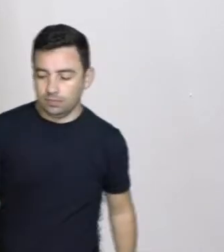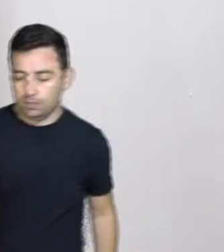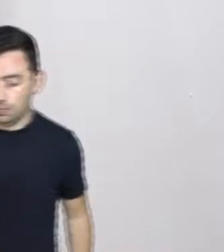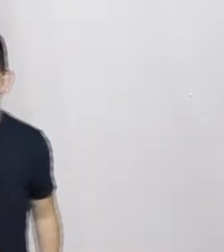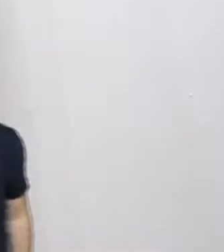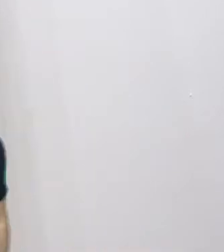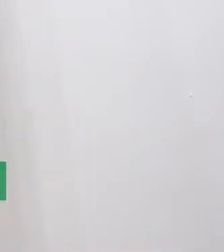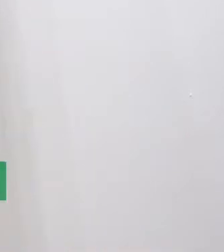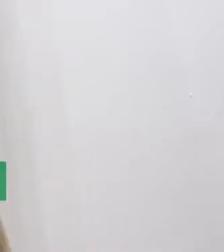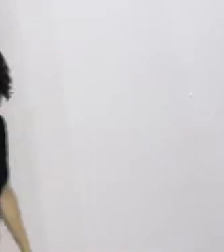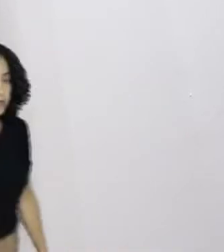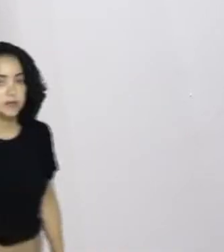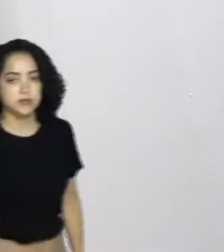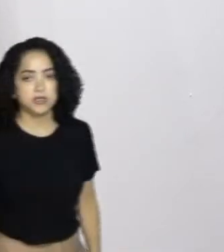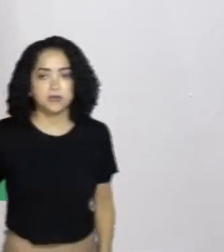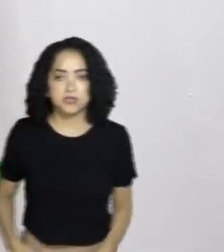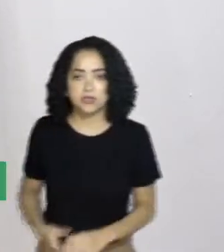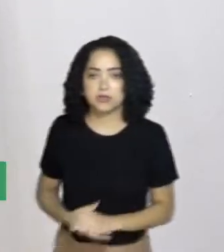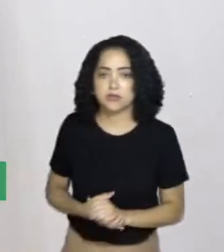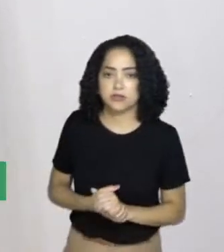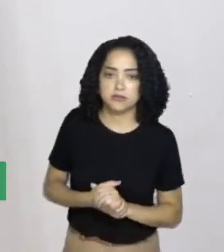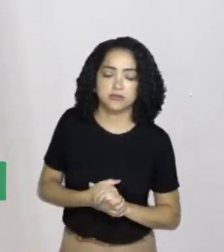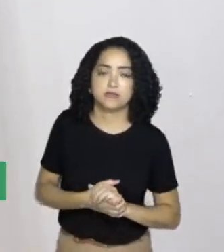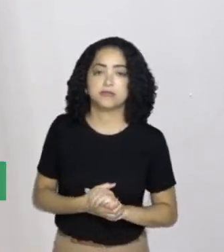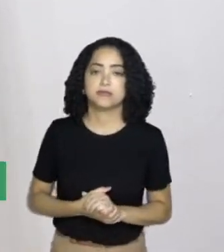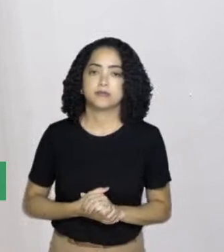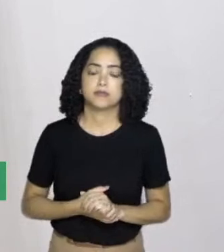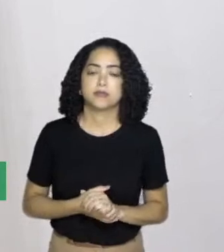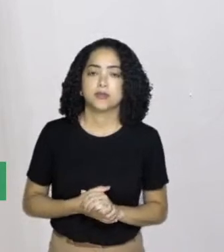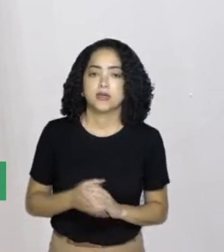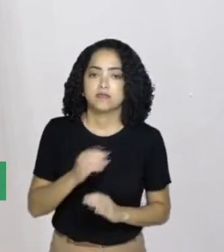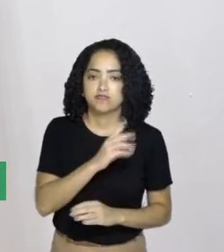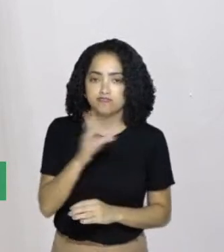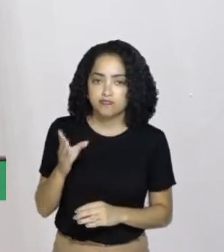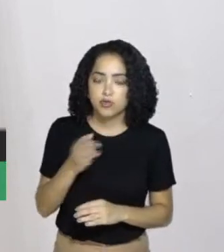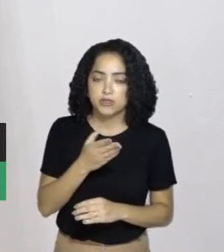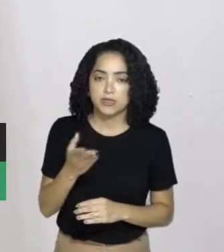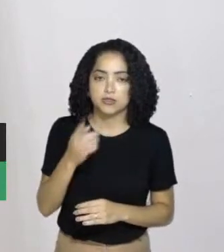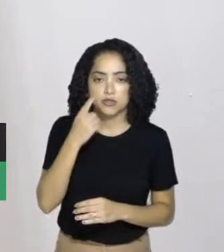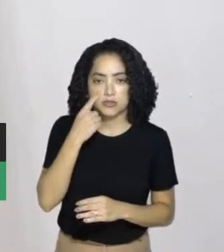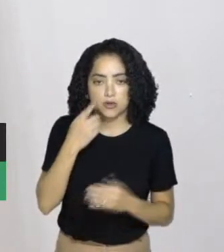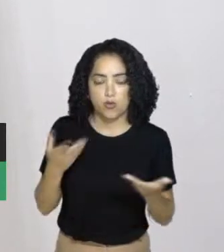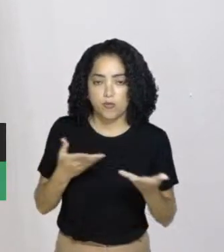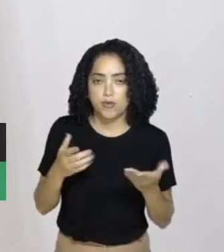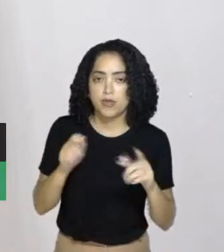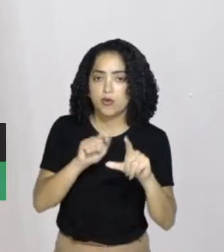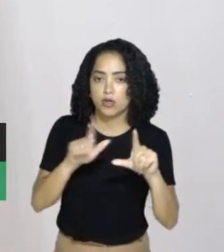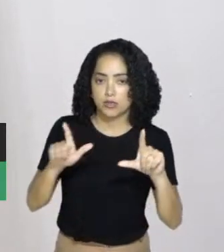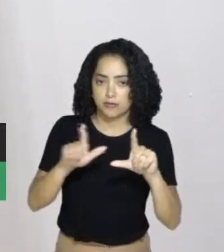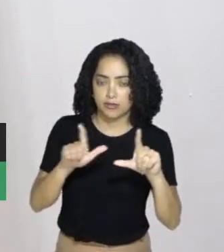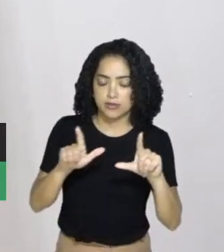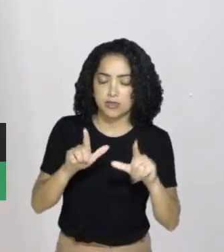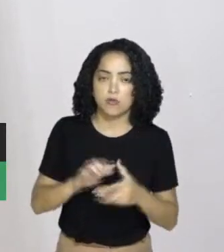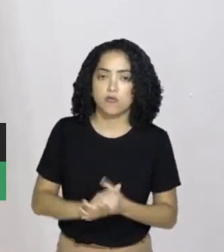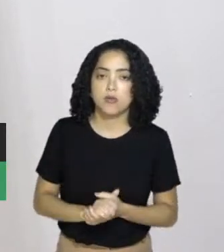Presidente Maurício, muito boa tarde, demais deputados, muito boa tarde, todos aqueles que nos acompanham pela TVA, também muito boa tarde, os que nos seguem pelas nossas